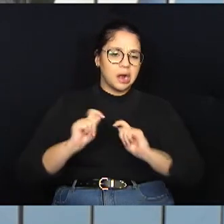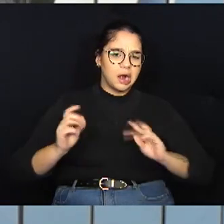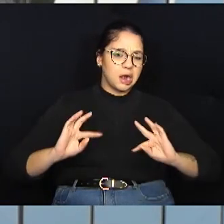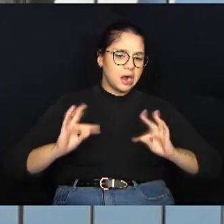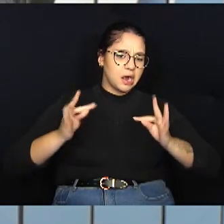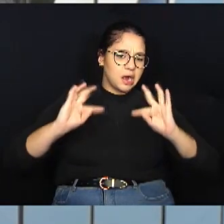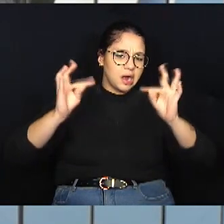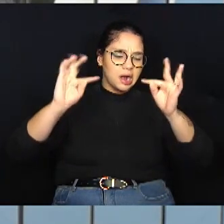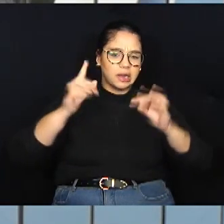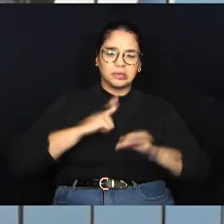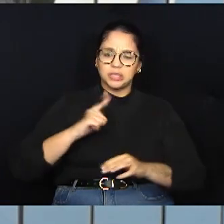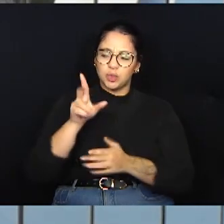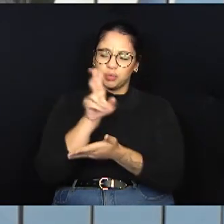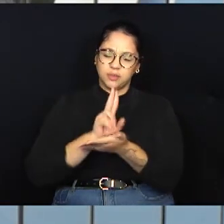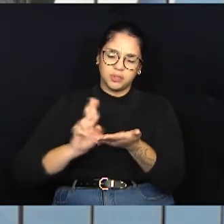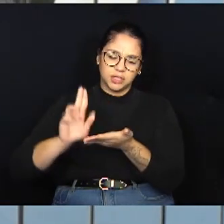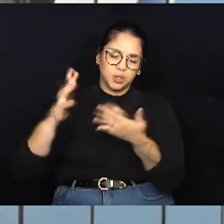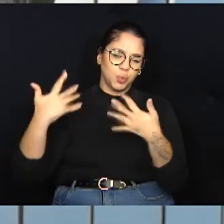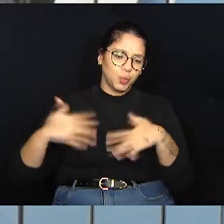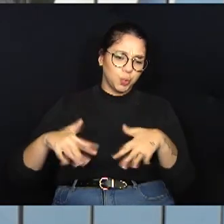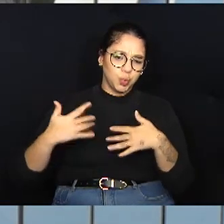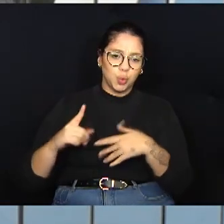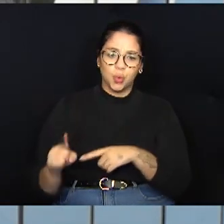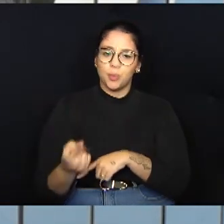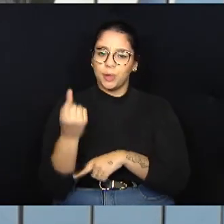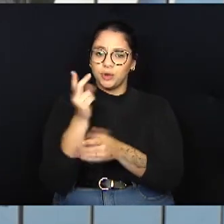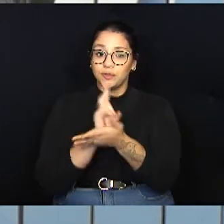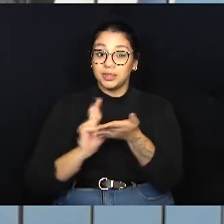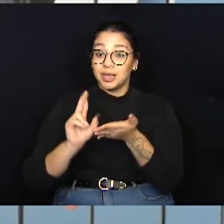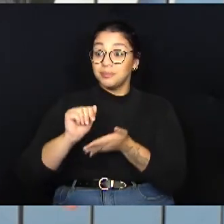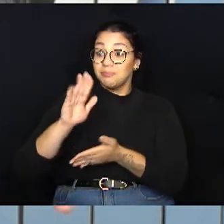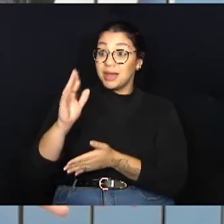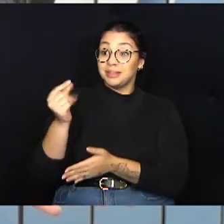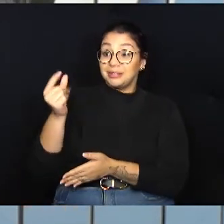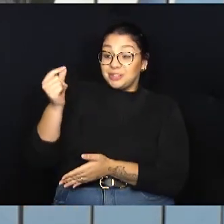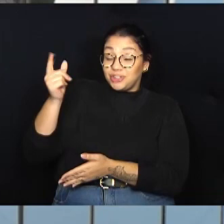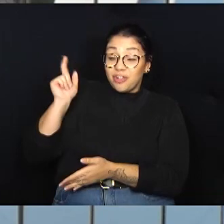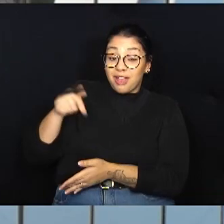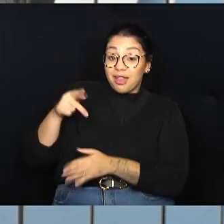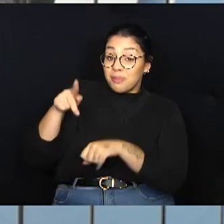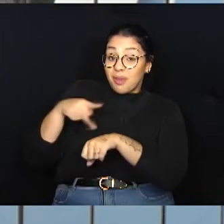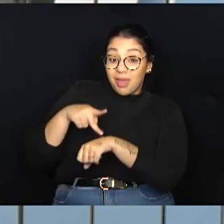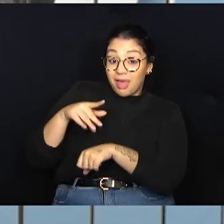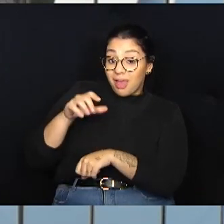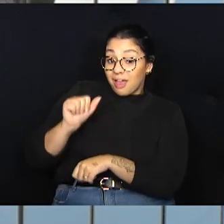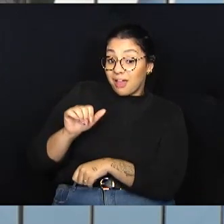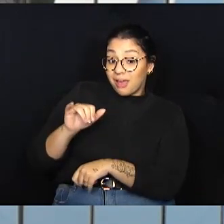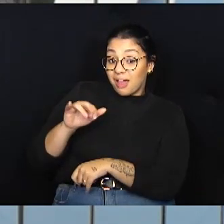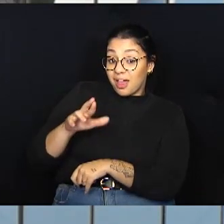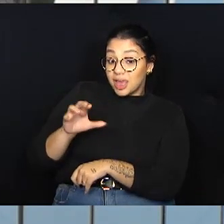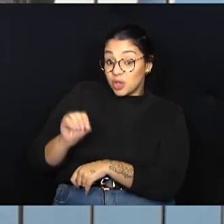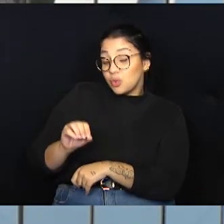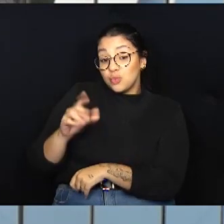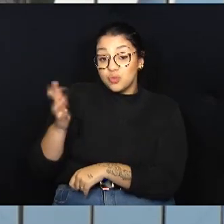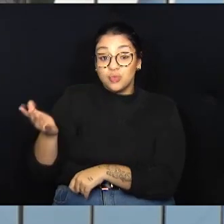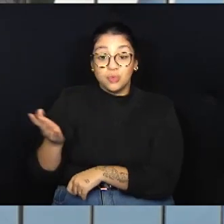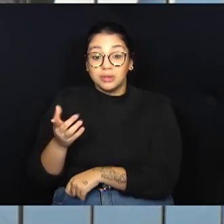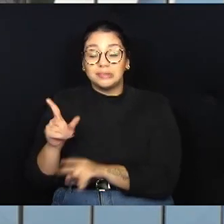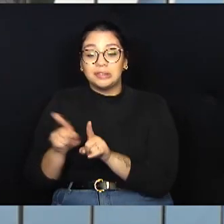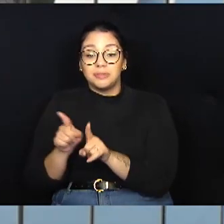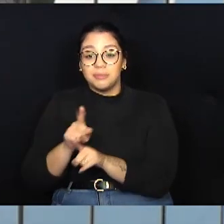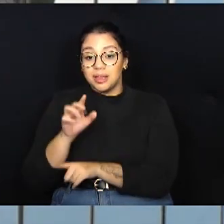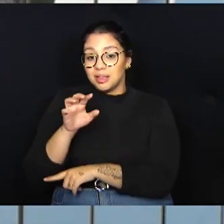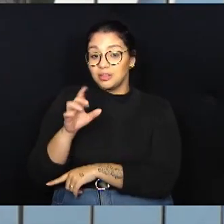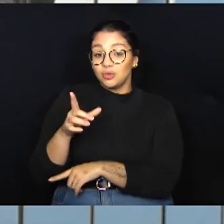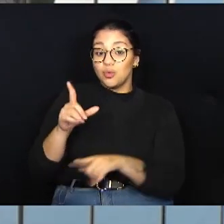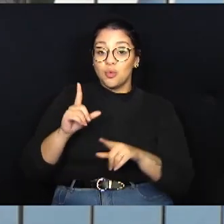grandes universidades. Uma das universidades mais antigas do mundo está no Cairo, no Egito, e outros centros de excelência na